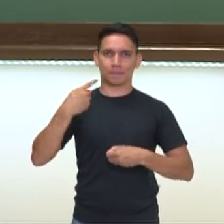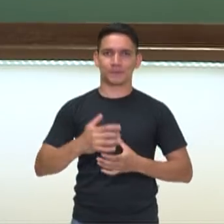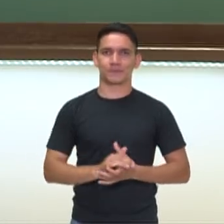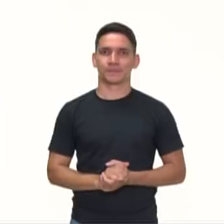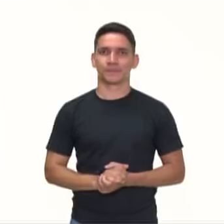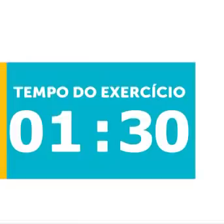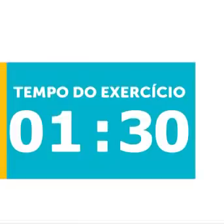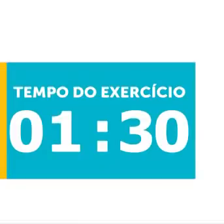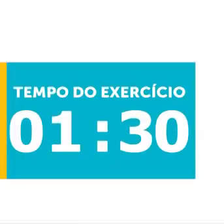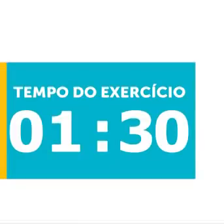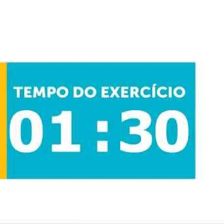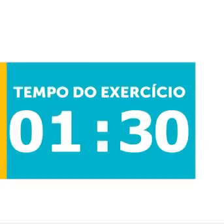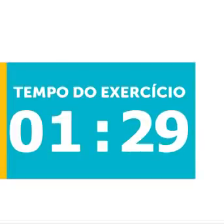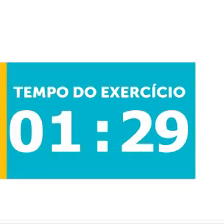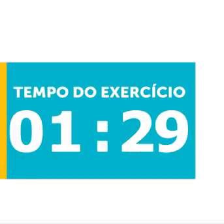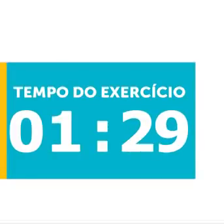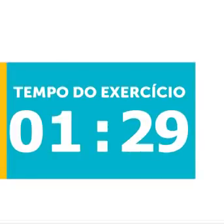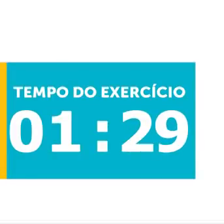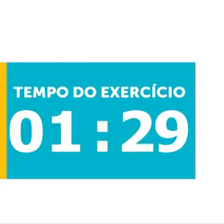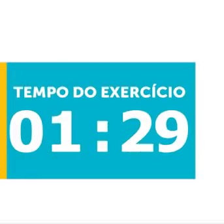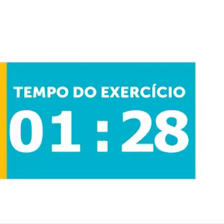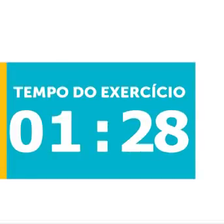resposta.